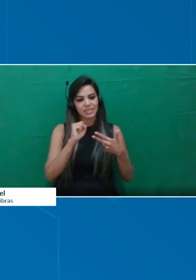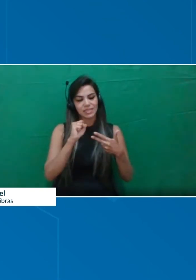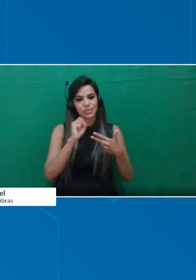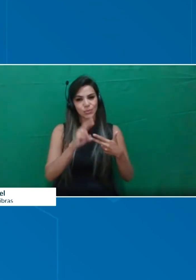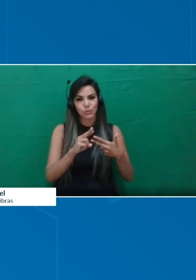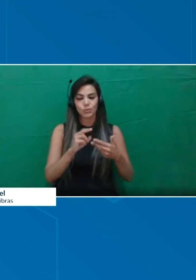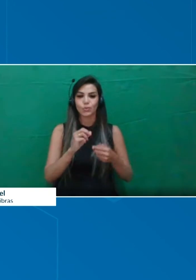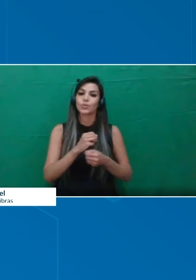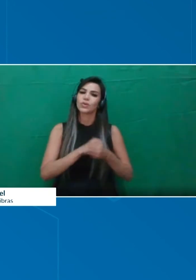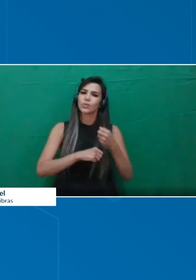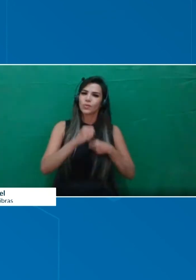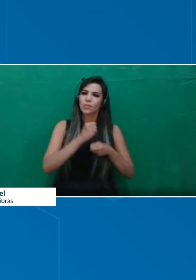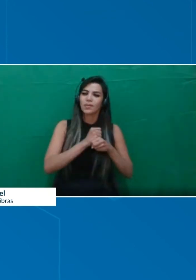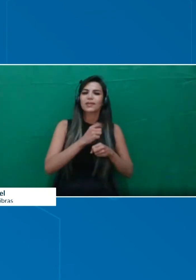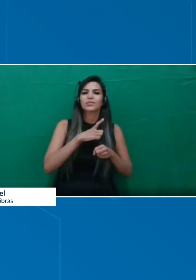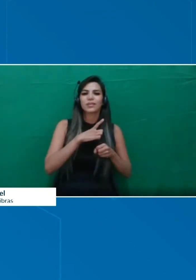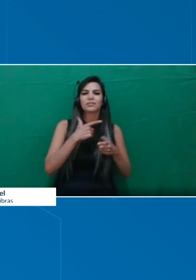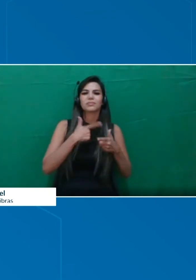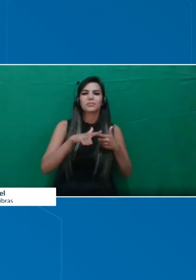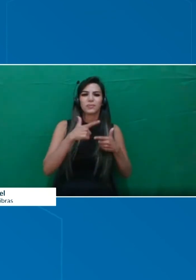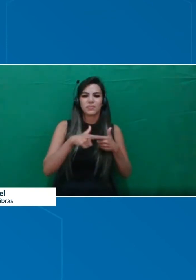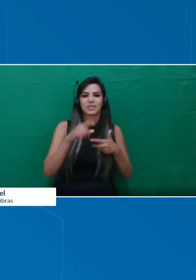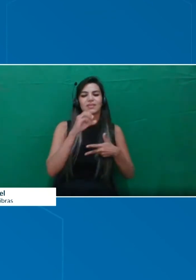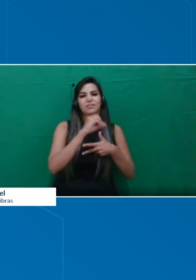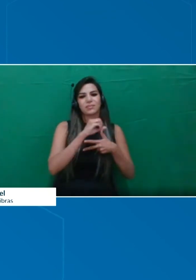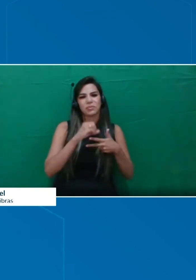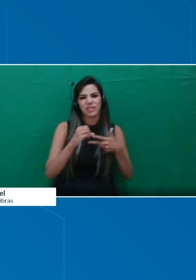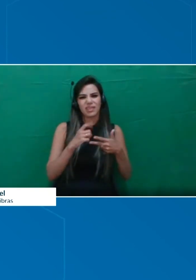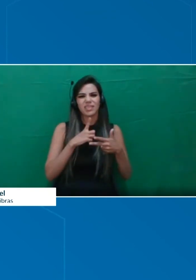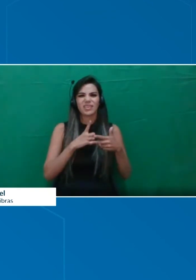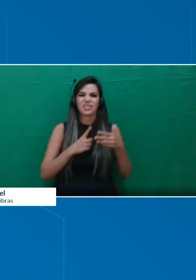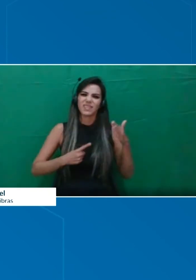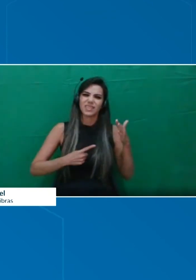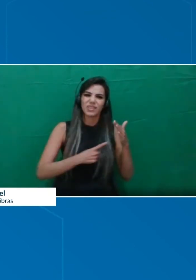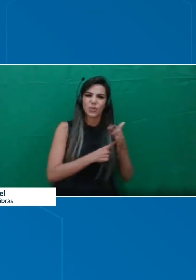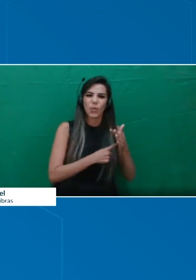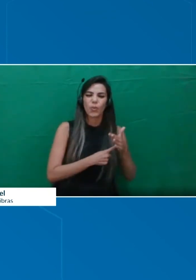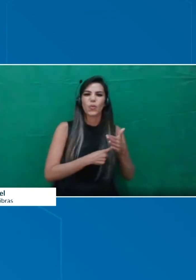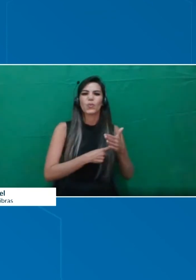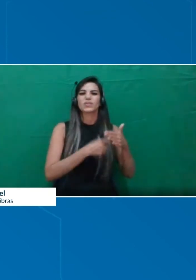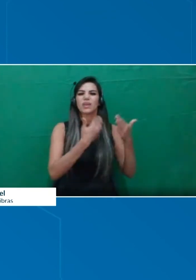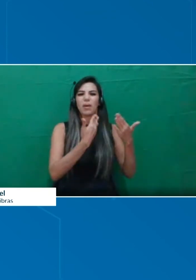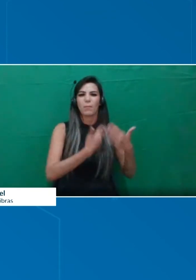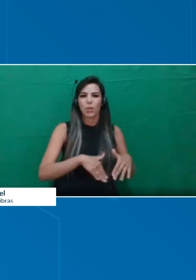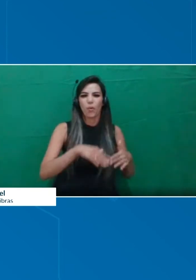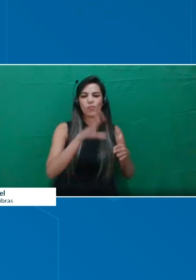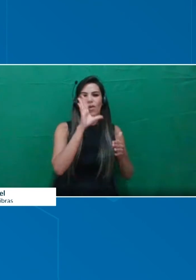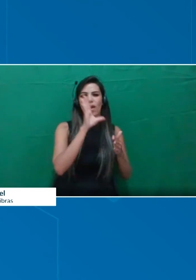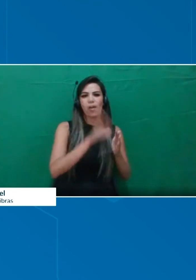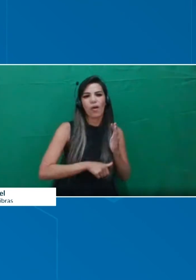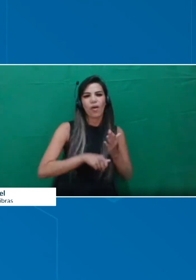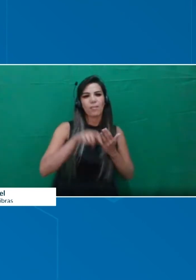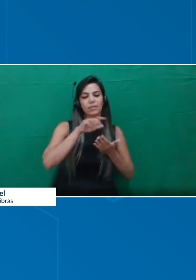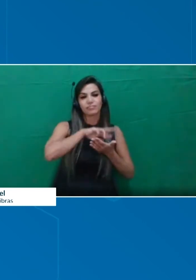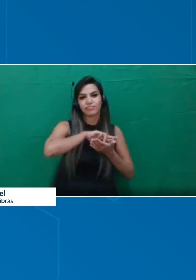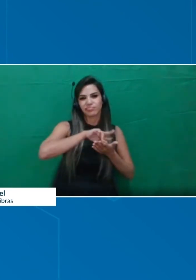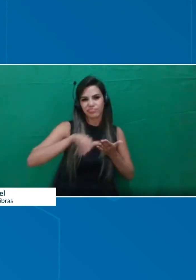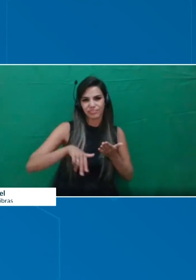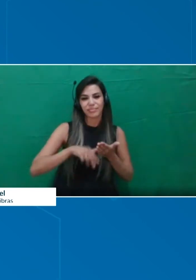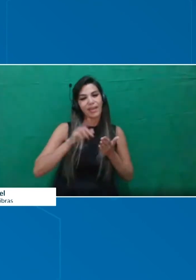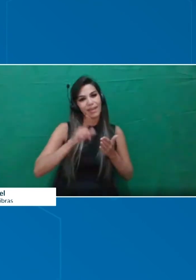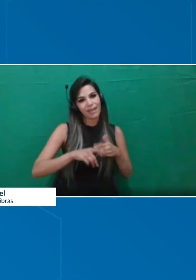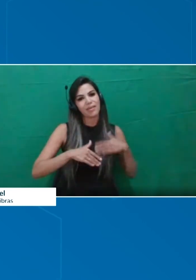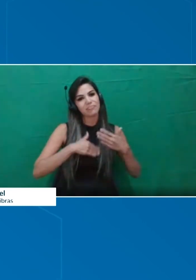nós tivemos problemas no Enem, né? Denúncias de roubo de prova, foi uma transição difícil. E não que a gente não os